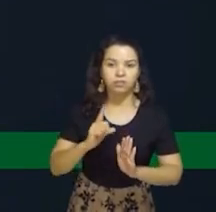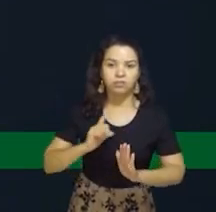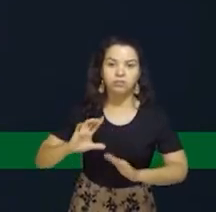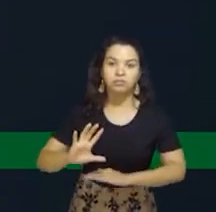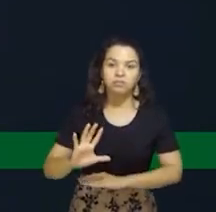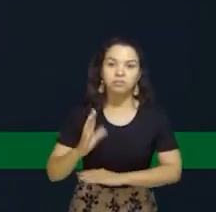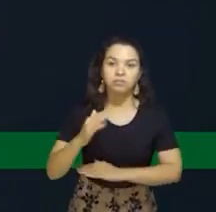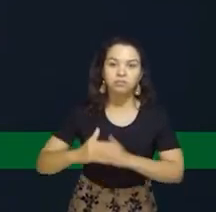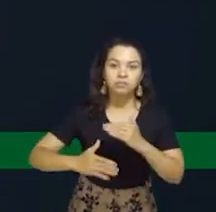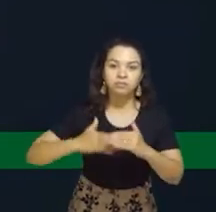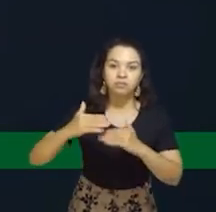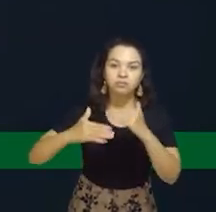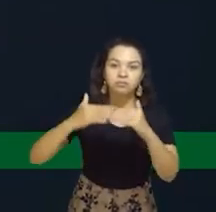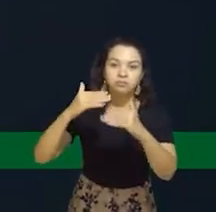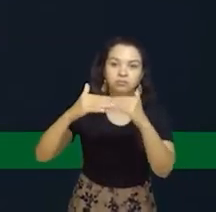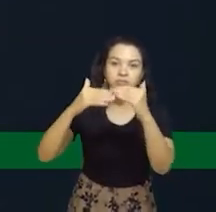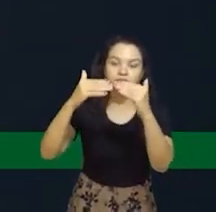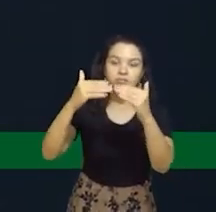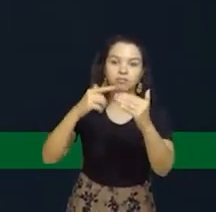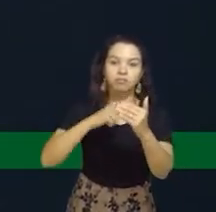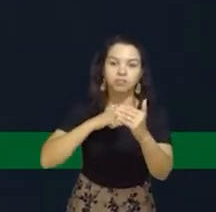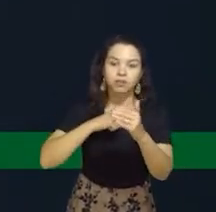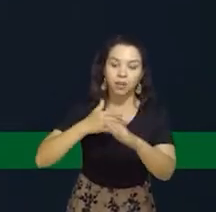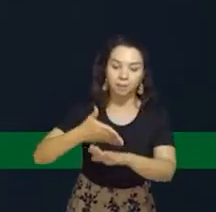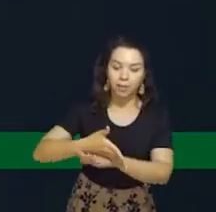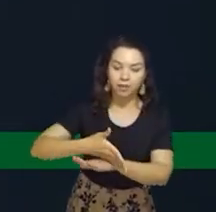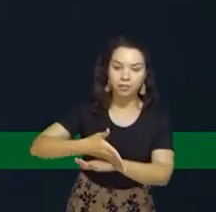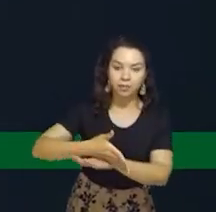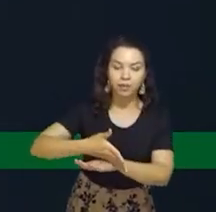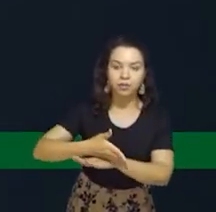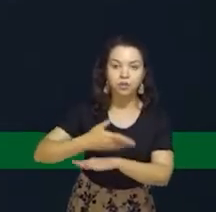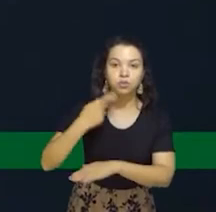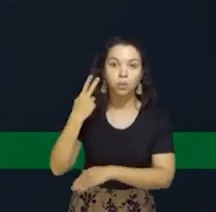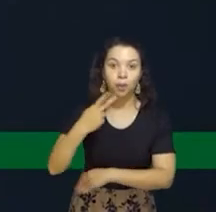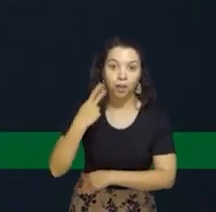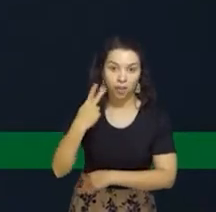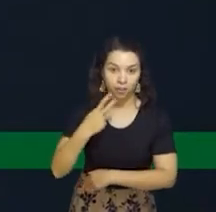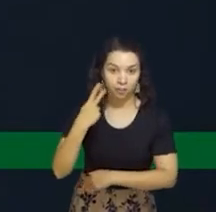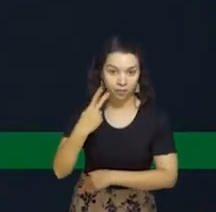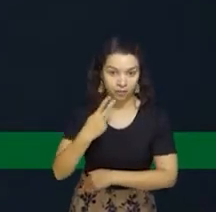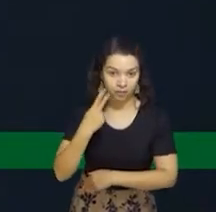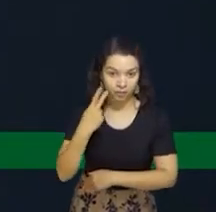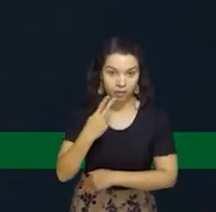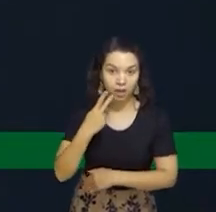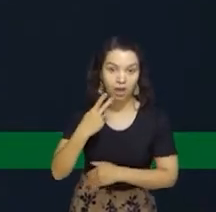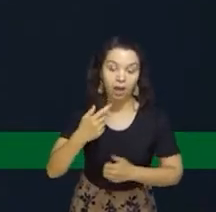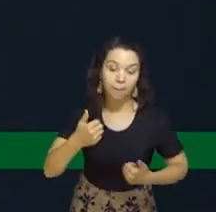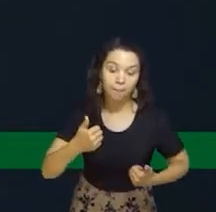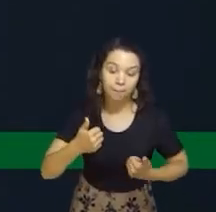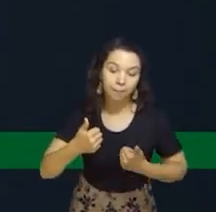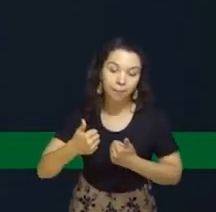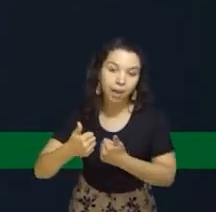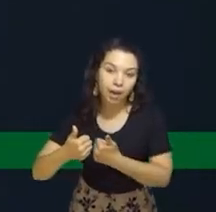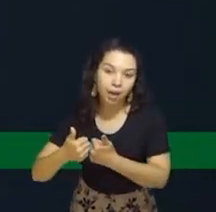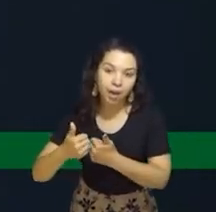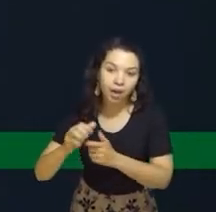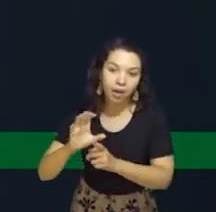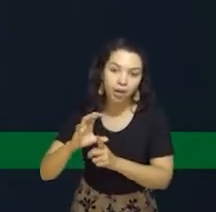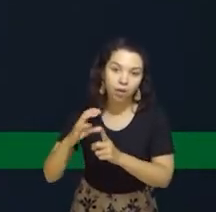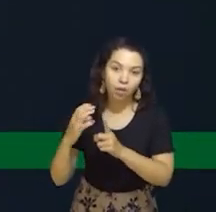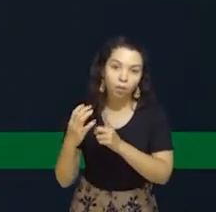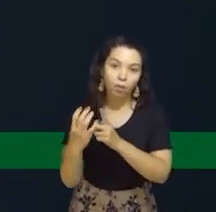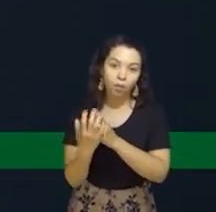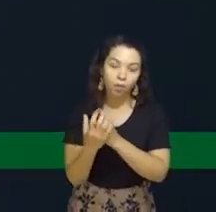evolução muito grande da participação do parlamentar mais perto da comunidade, com mais